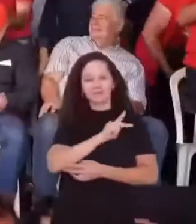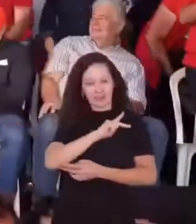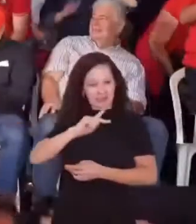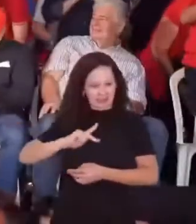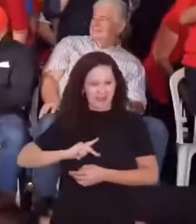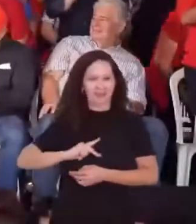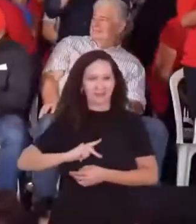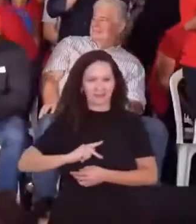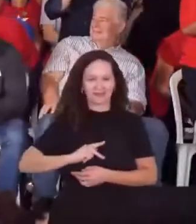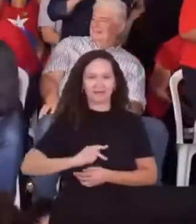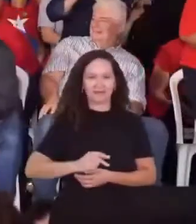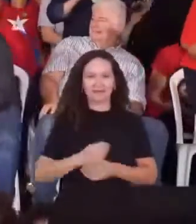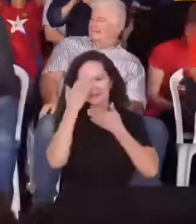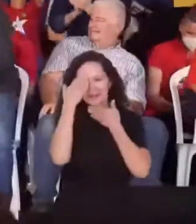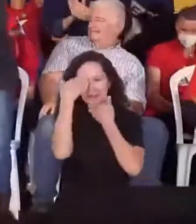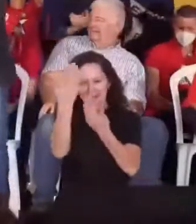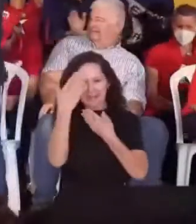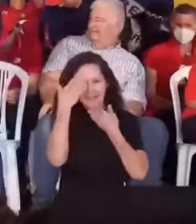obrigado.